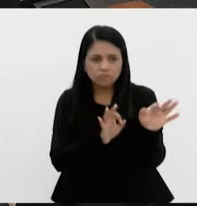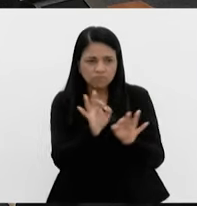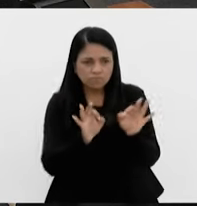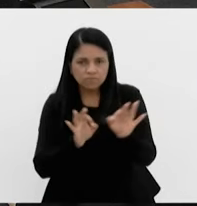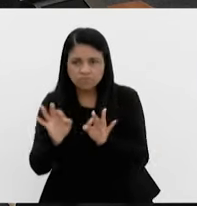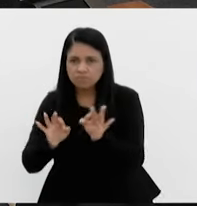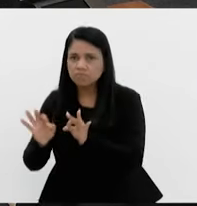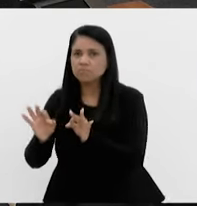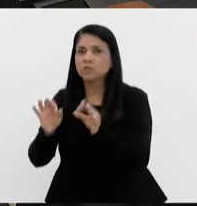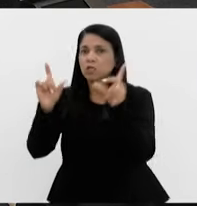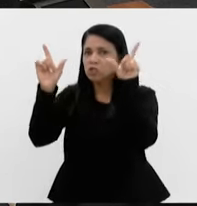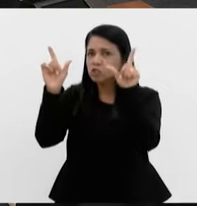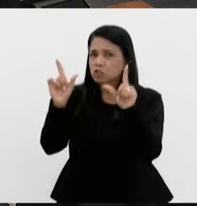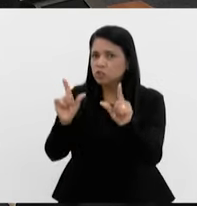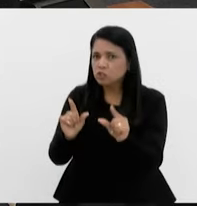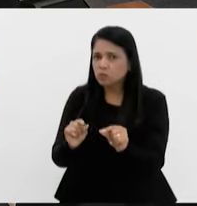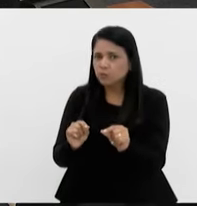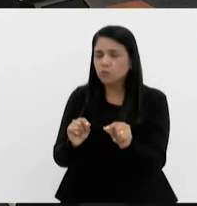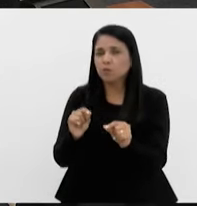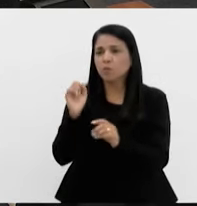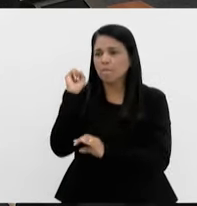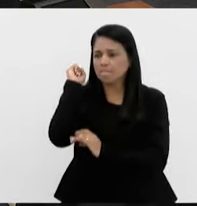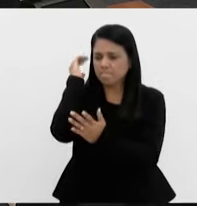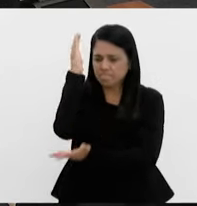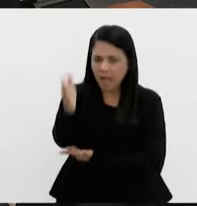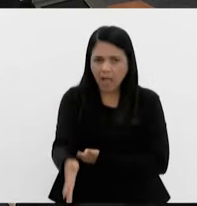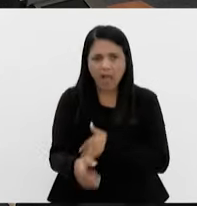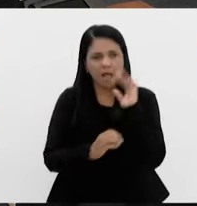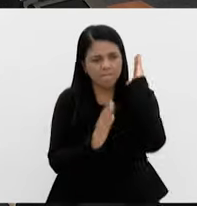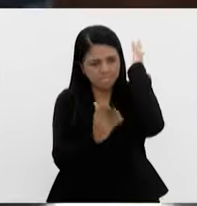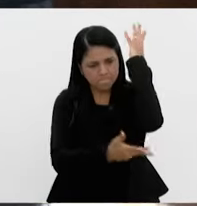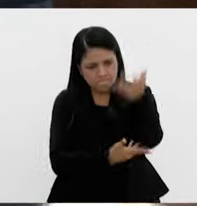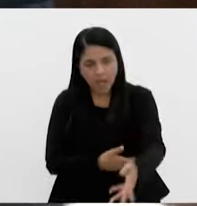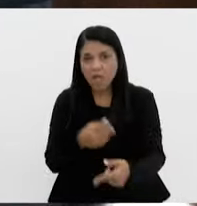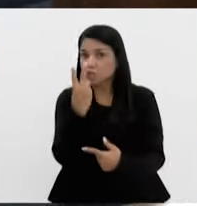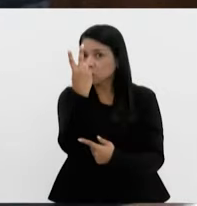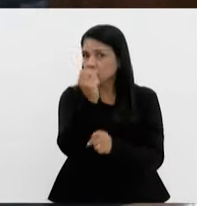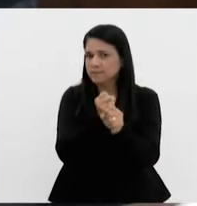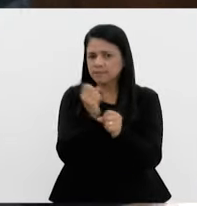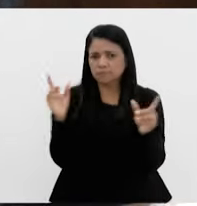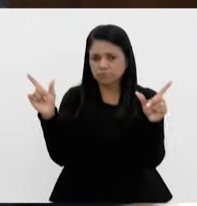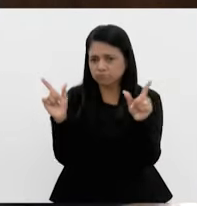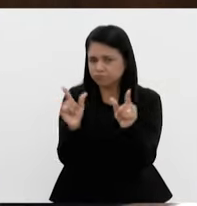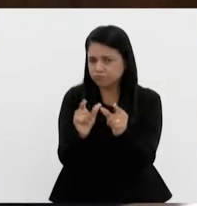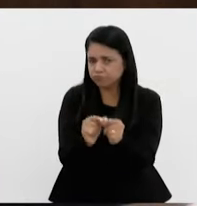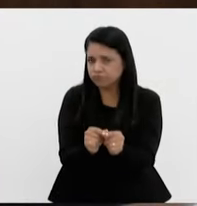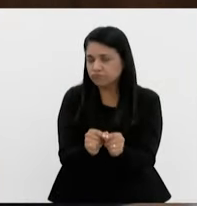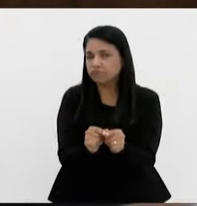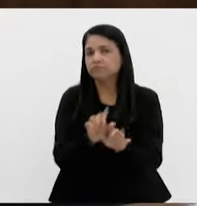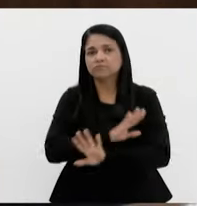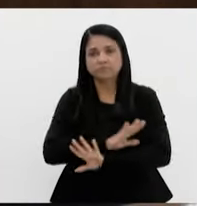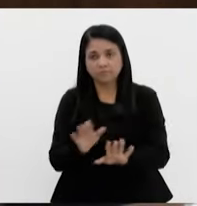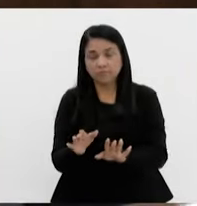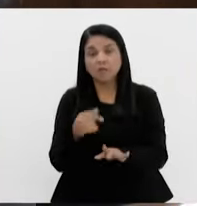que a gente conseguiu reduzir a metade do desmatamento em 2 anos eu dizia eh Presidente